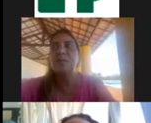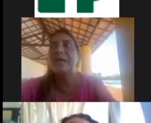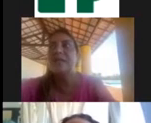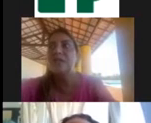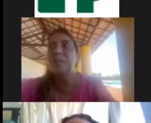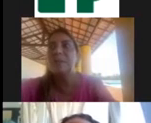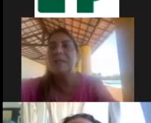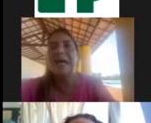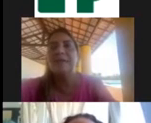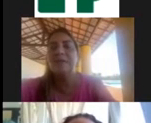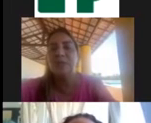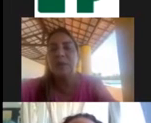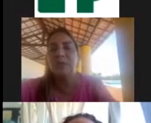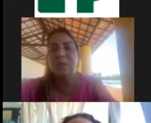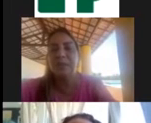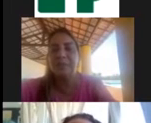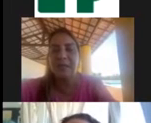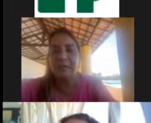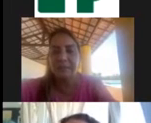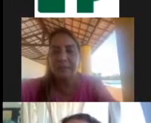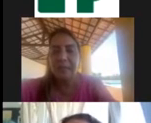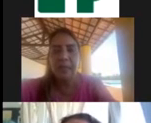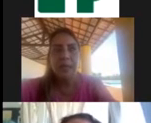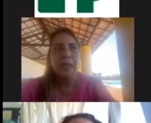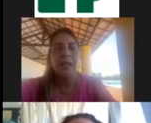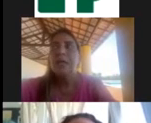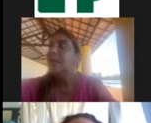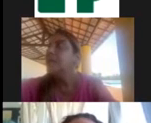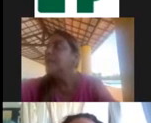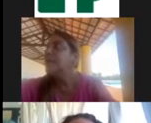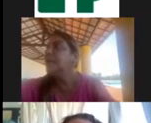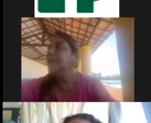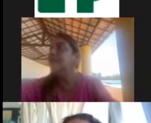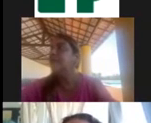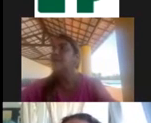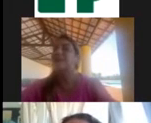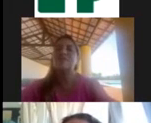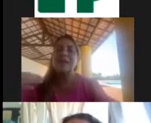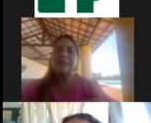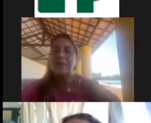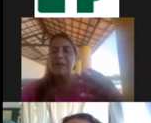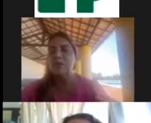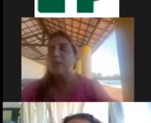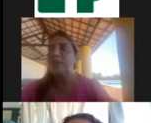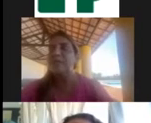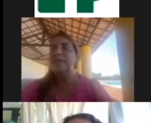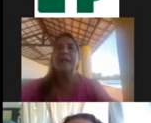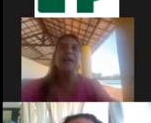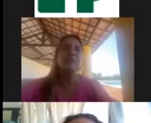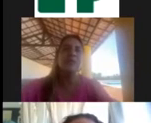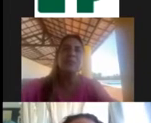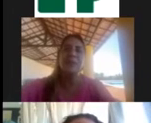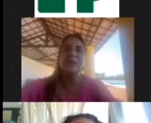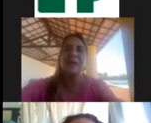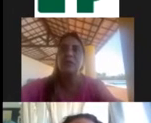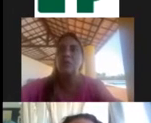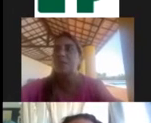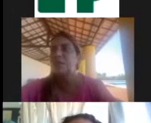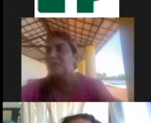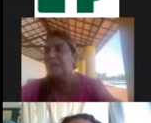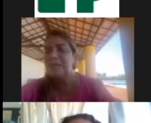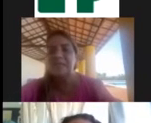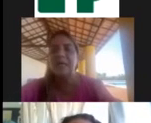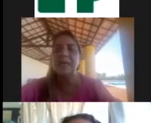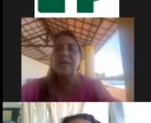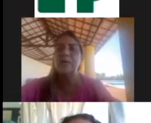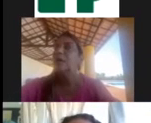a gente pudesse disponibilizar durante o período de pandemia. E foram feitas várias adequações em termos de